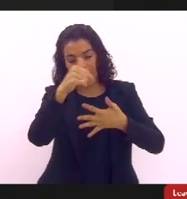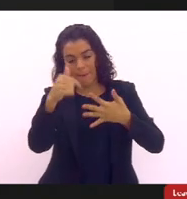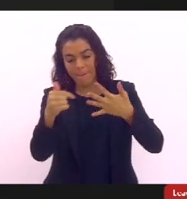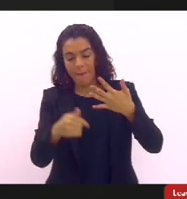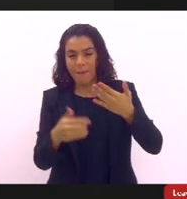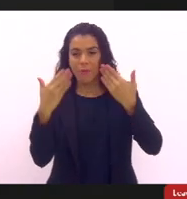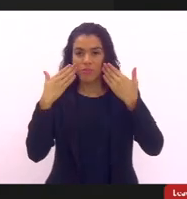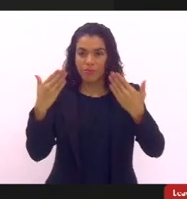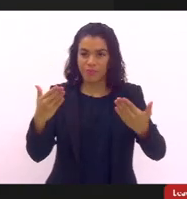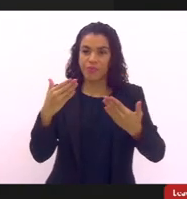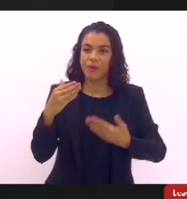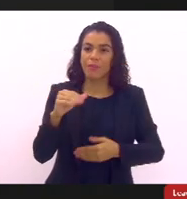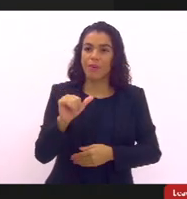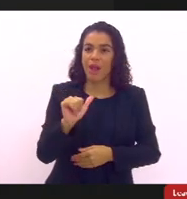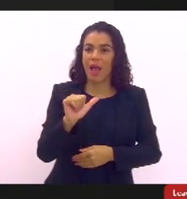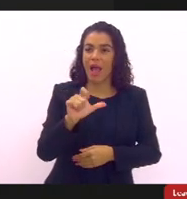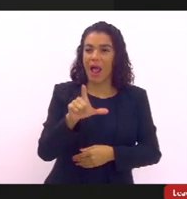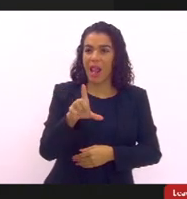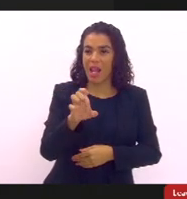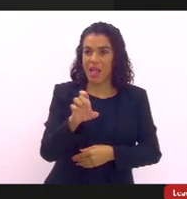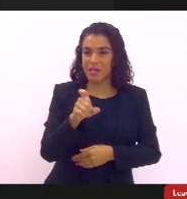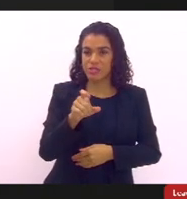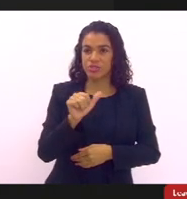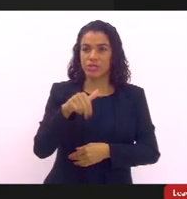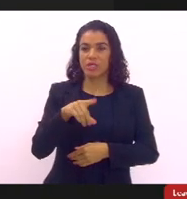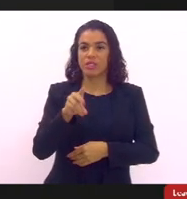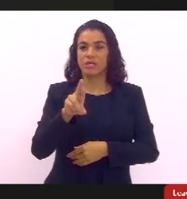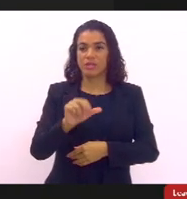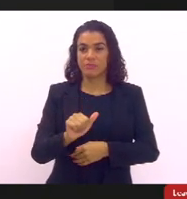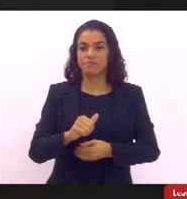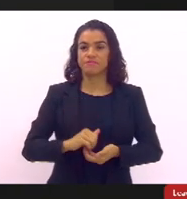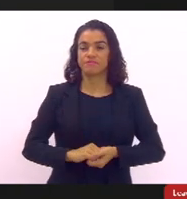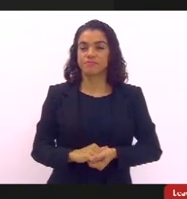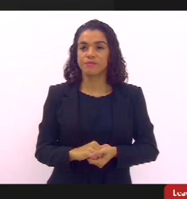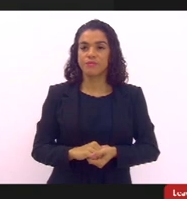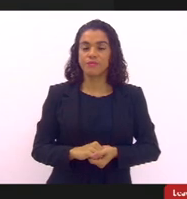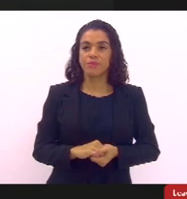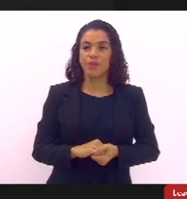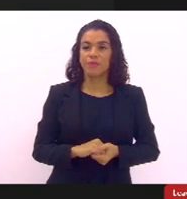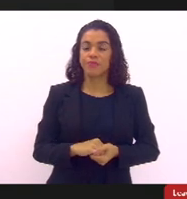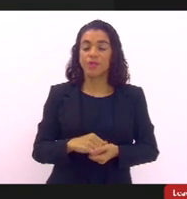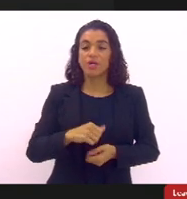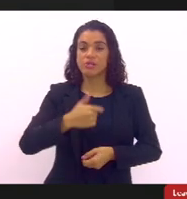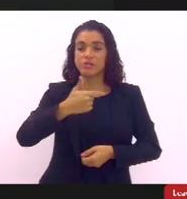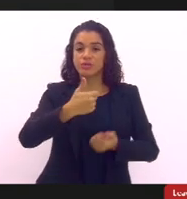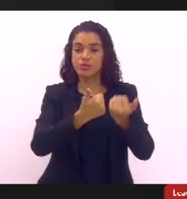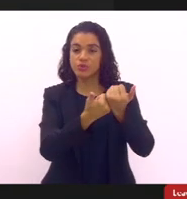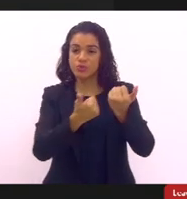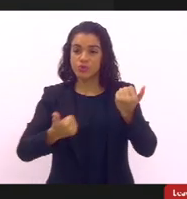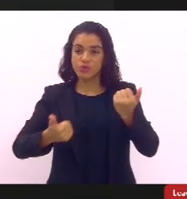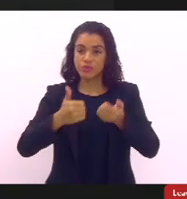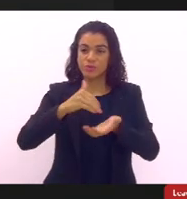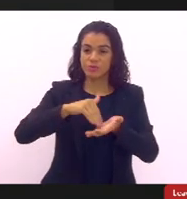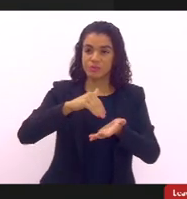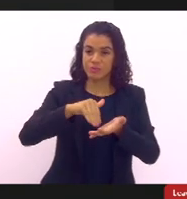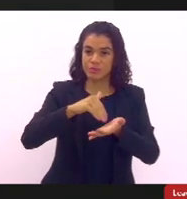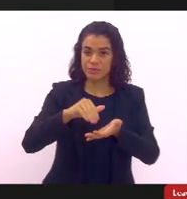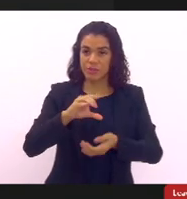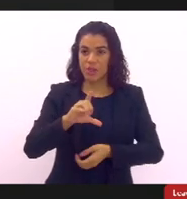gente vai ouvir, então, o doutor Mário com as suas ponderações. Doutor, subsecretário Lúcio, por favor.